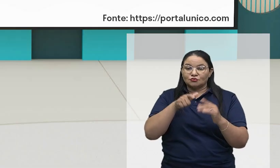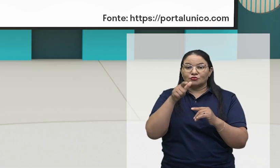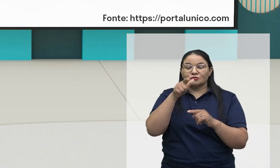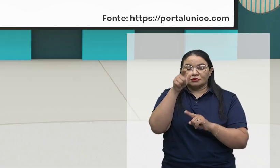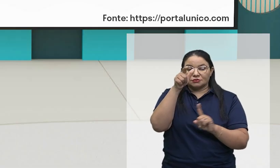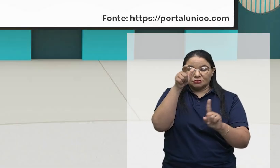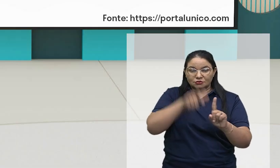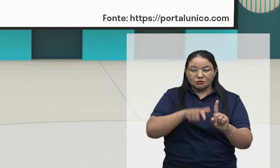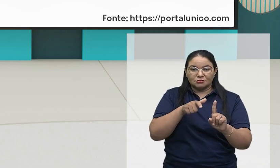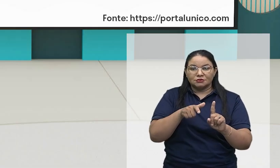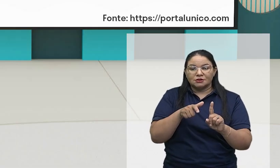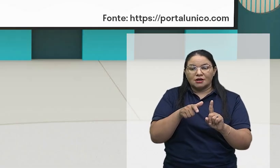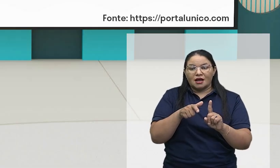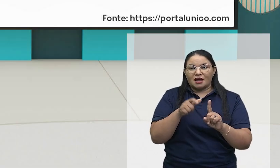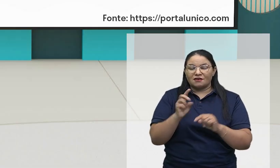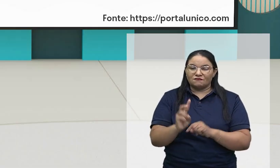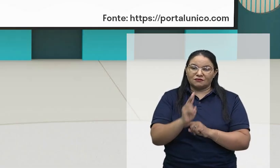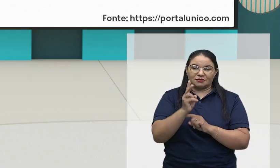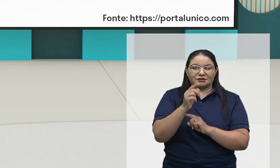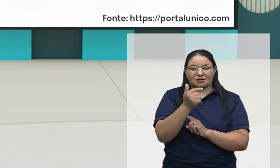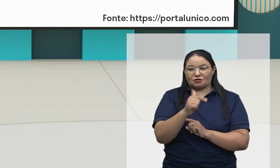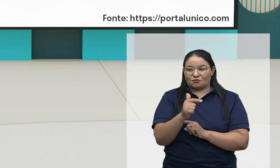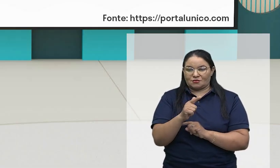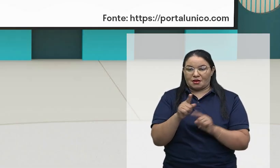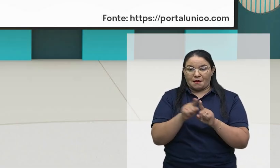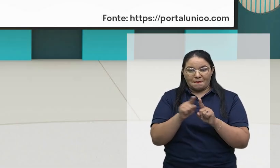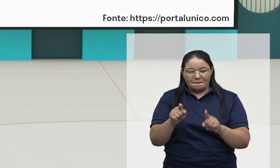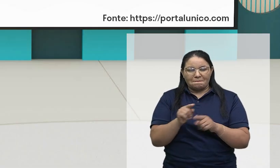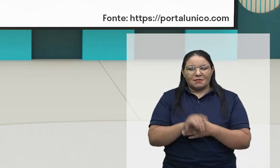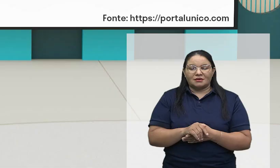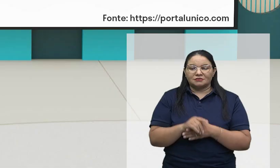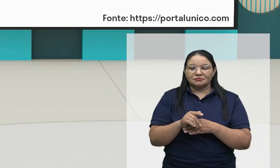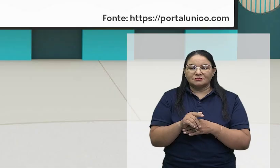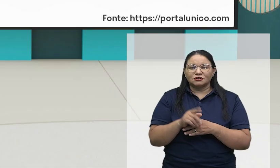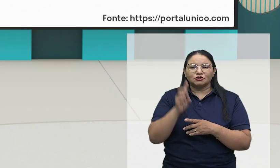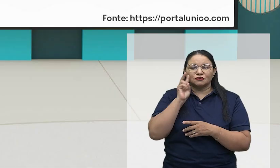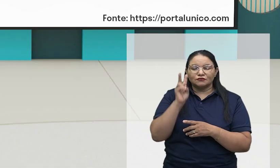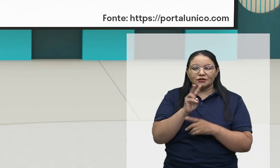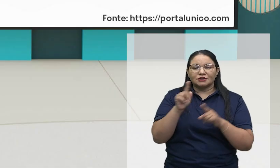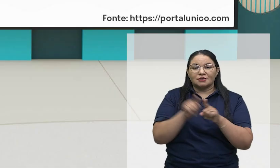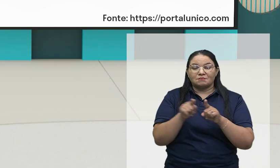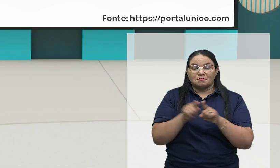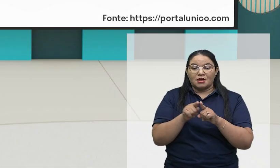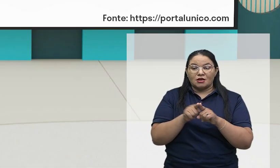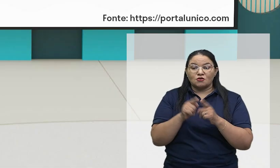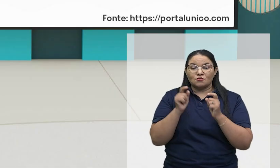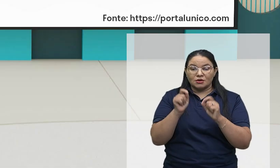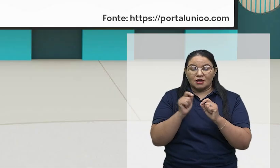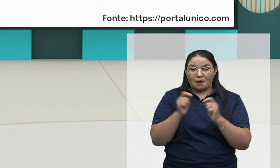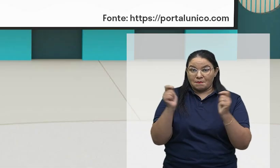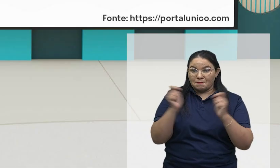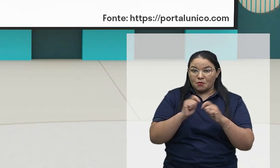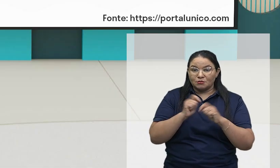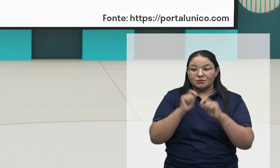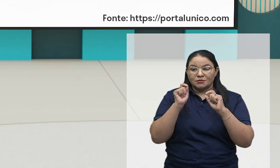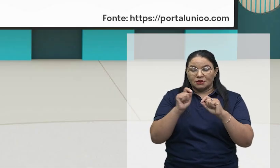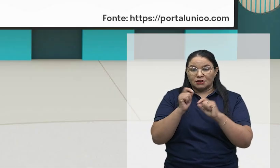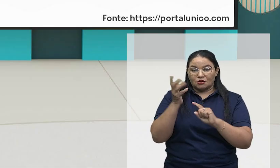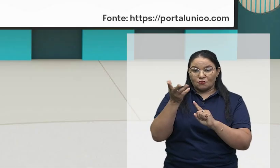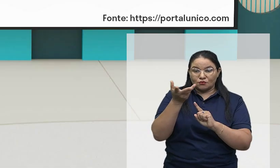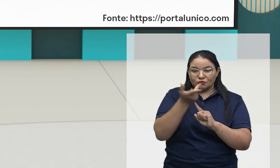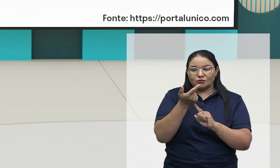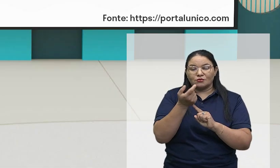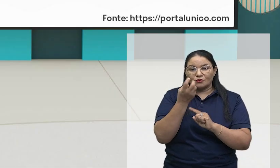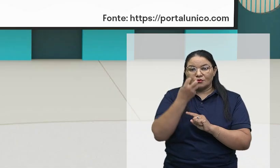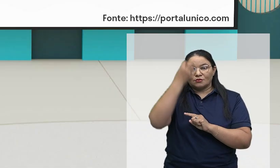esse projeto não é só sobre o Othony, mas também sobre o poder da cultura e da arte em nossas vidas. Afinal, a